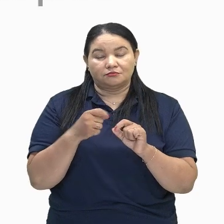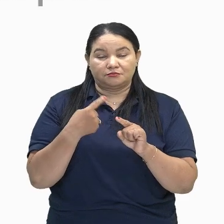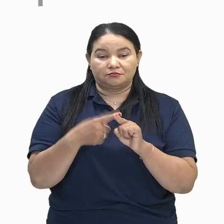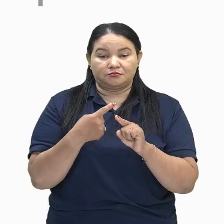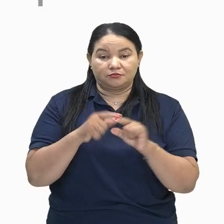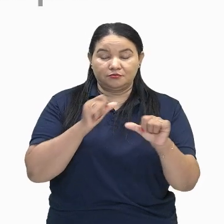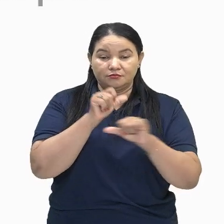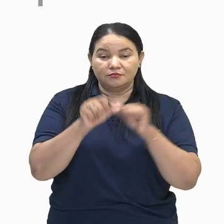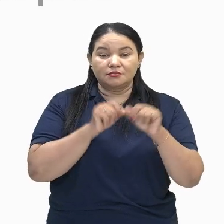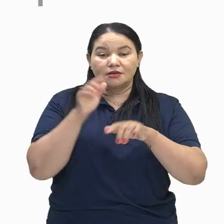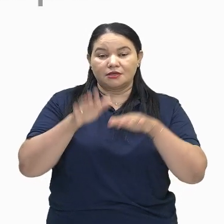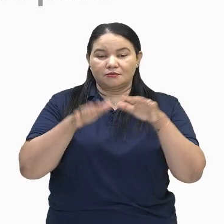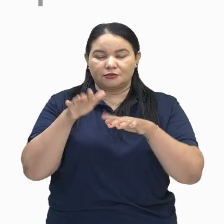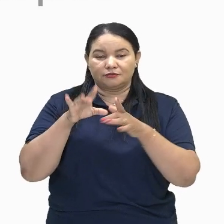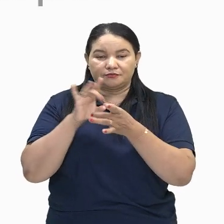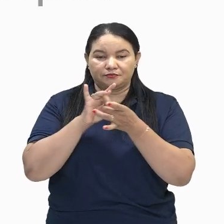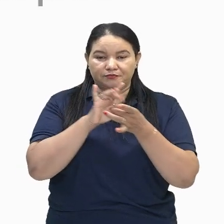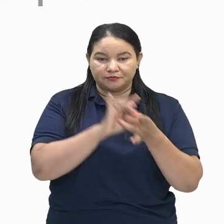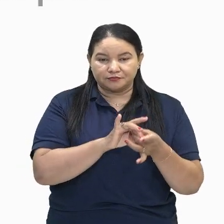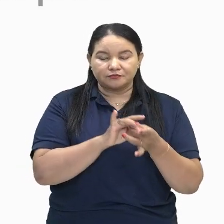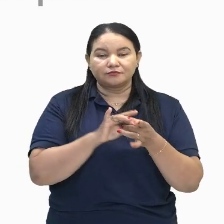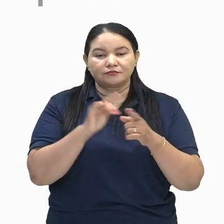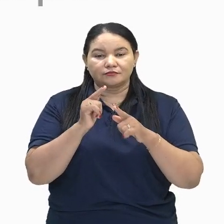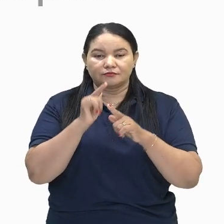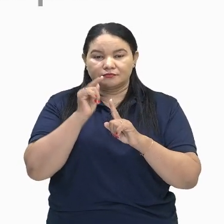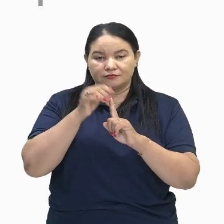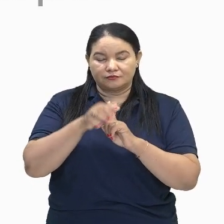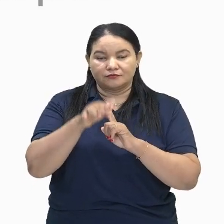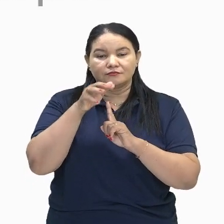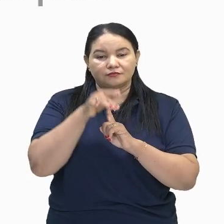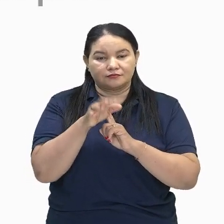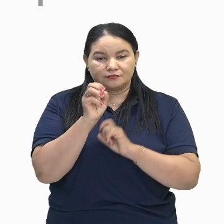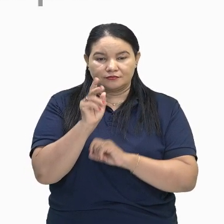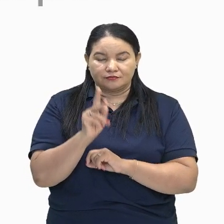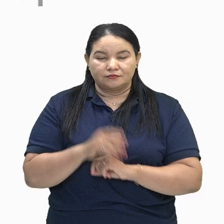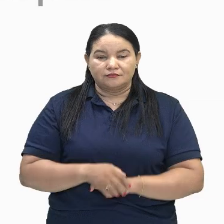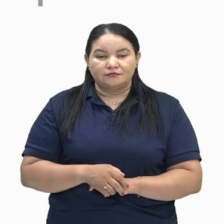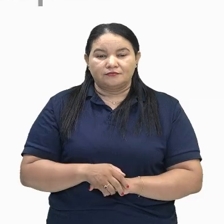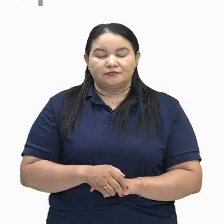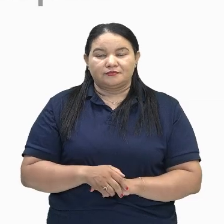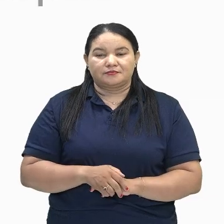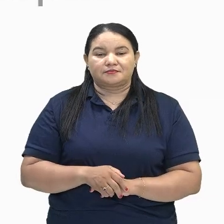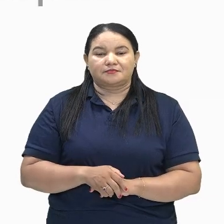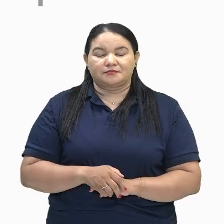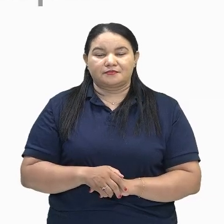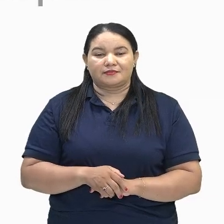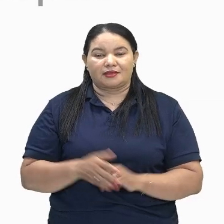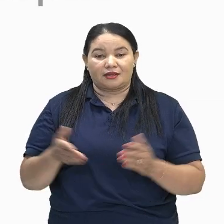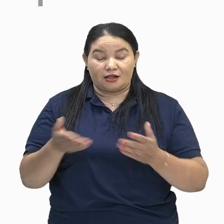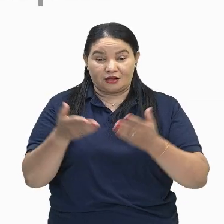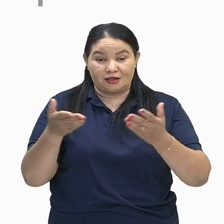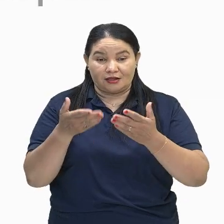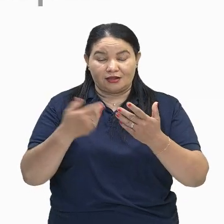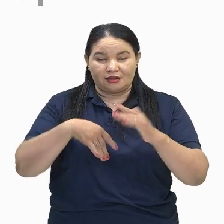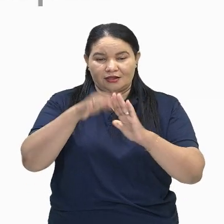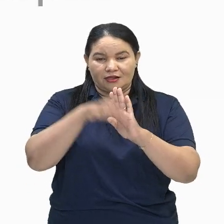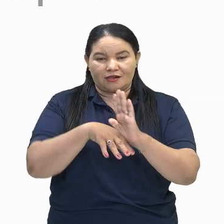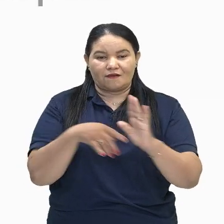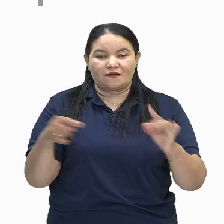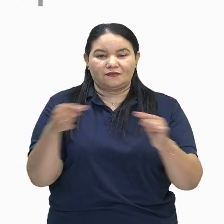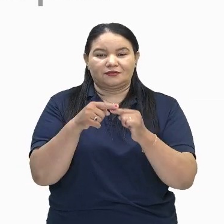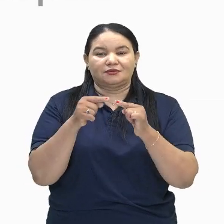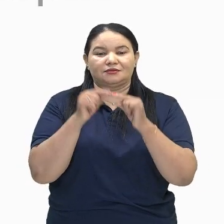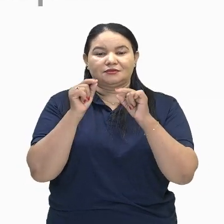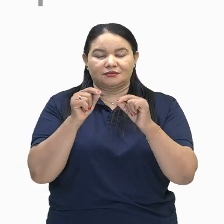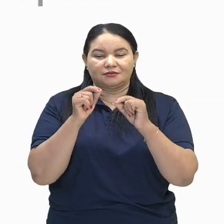depende do contexto em que essa gíria possa estar. Ok? Então, no caso aqui do texto que a gente leu, ele